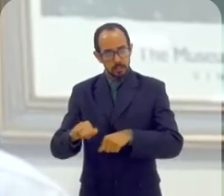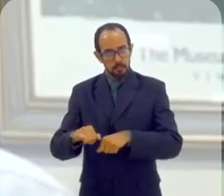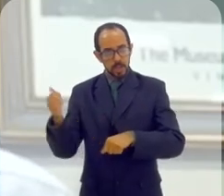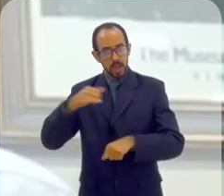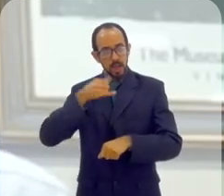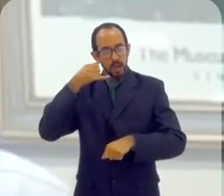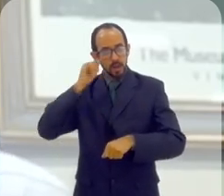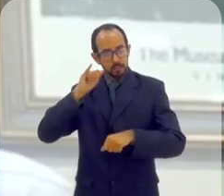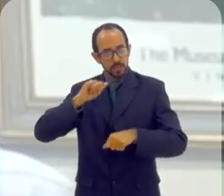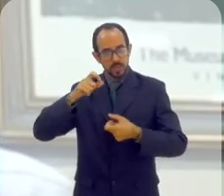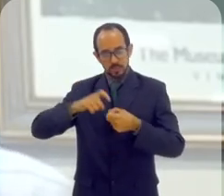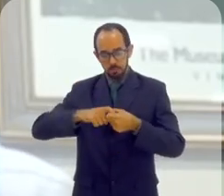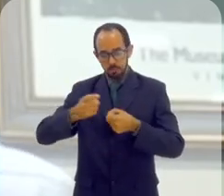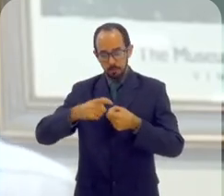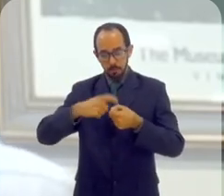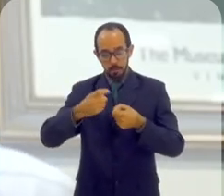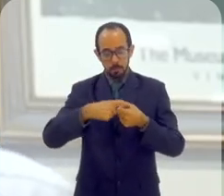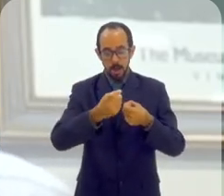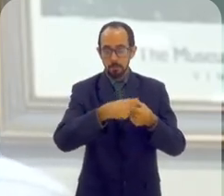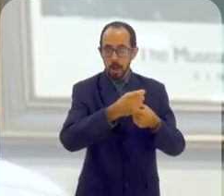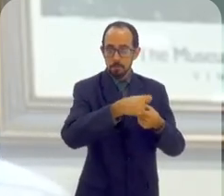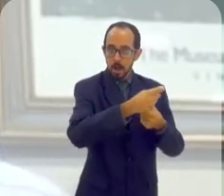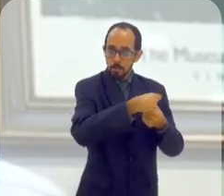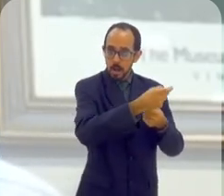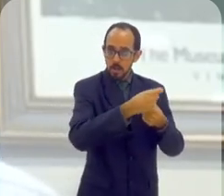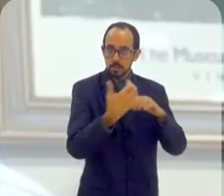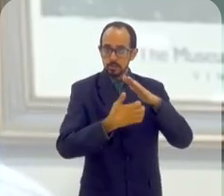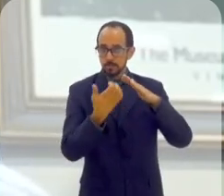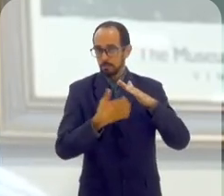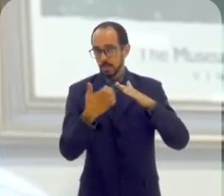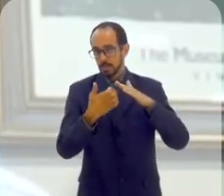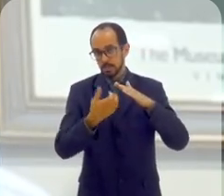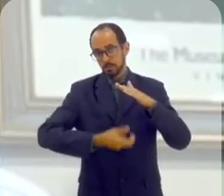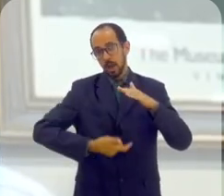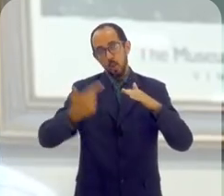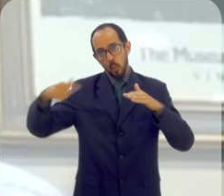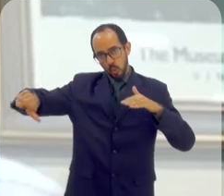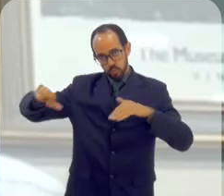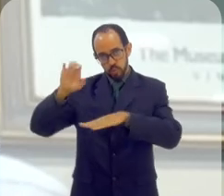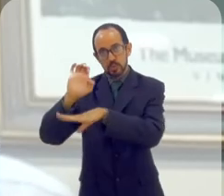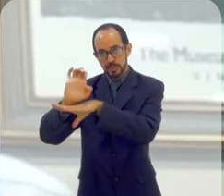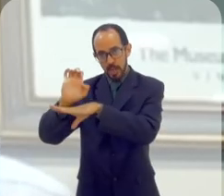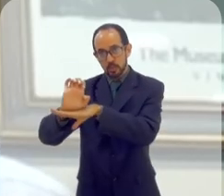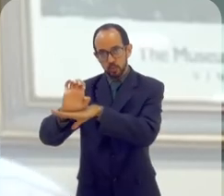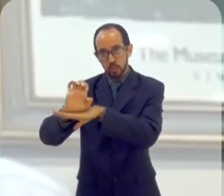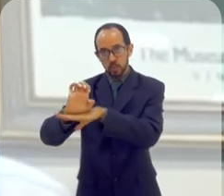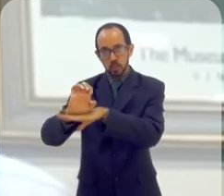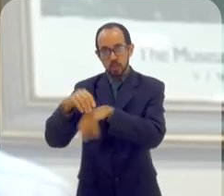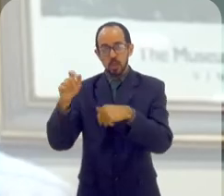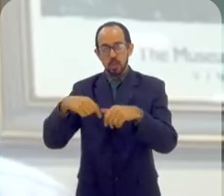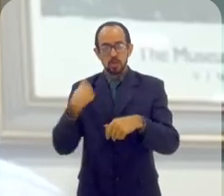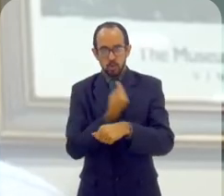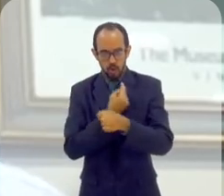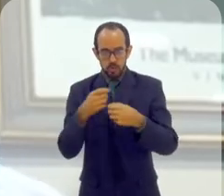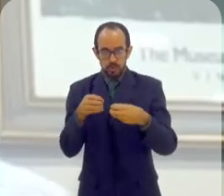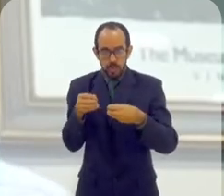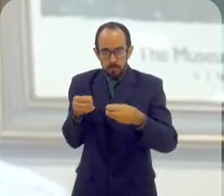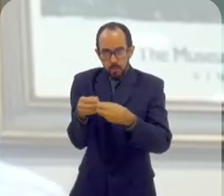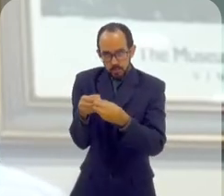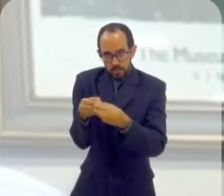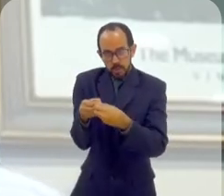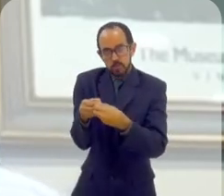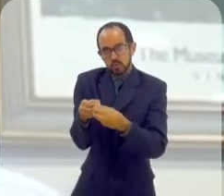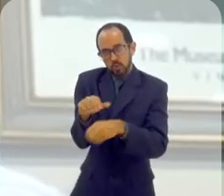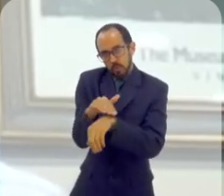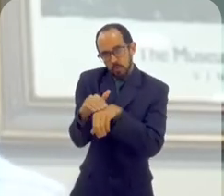esses esvaziamento nós temos que conter essa sangria que tava levando as indústrias toda embora do Rio de Janeiro então a gente se